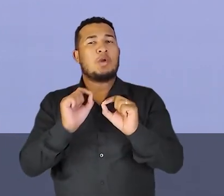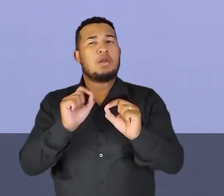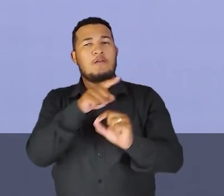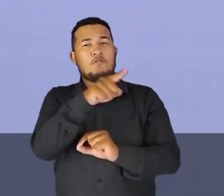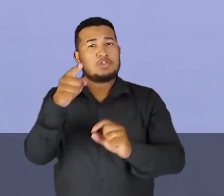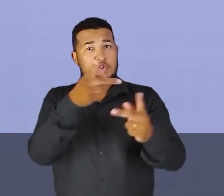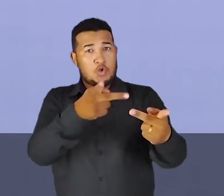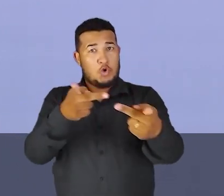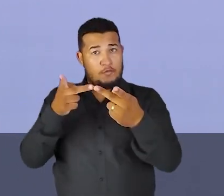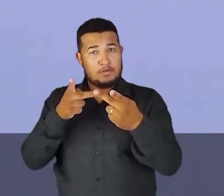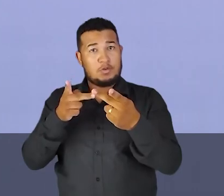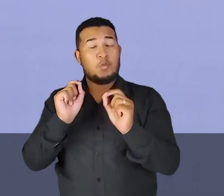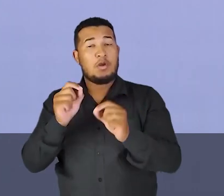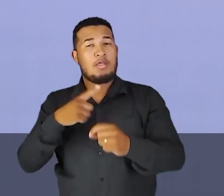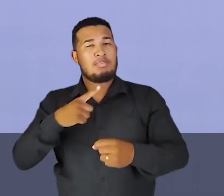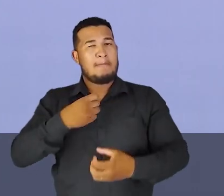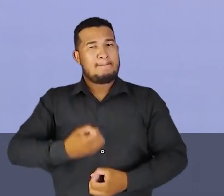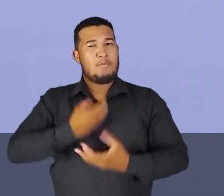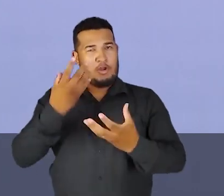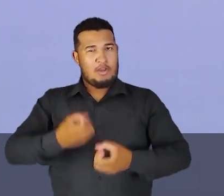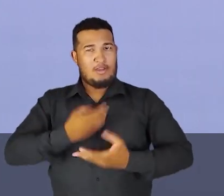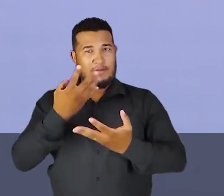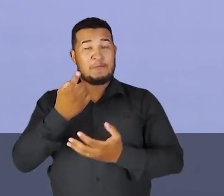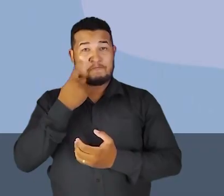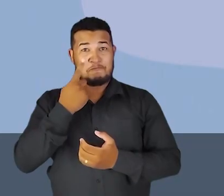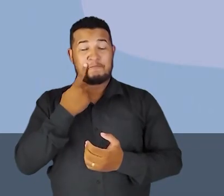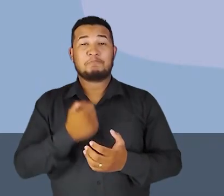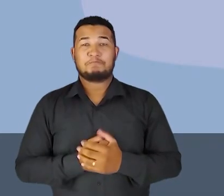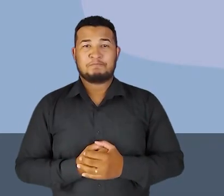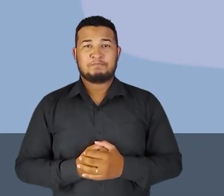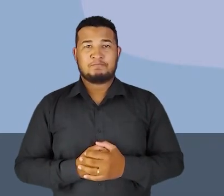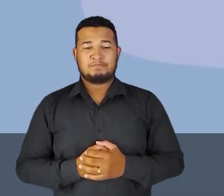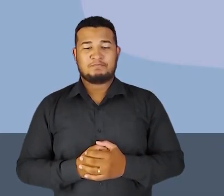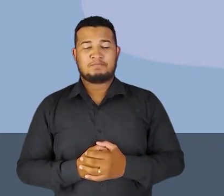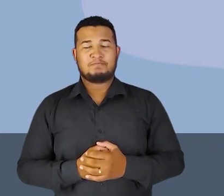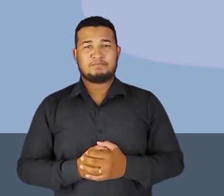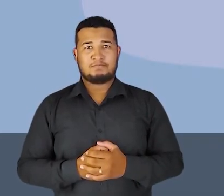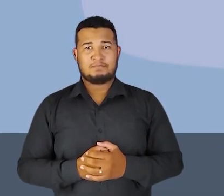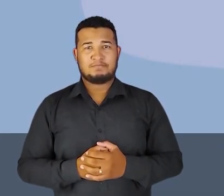convidar você a ler um poema comigo. Vamos lá?